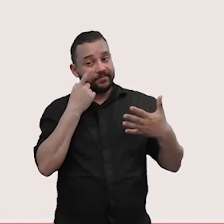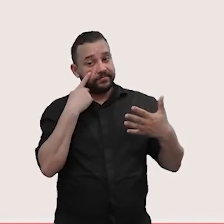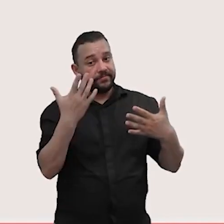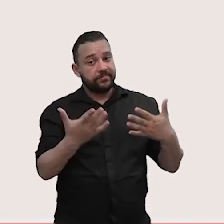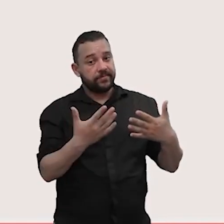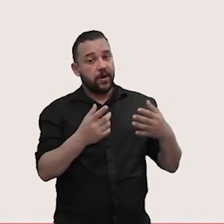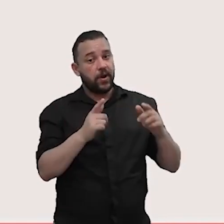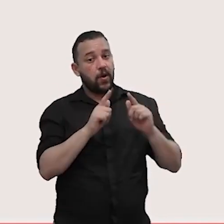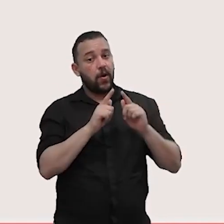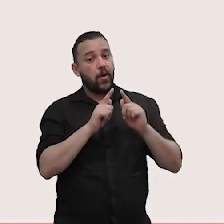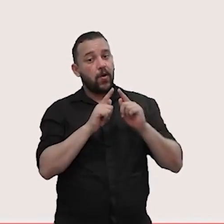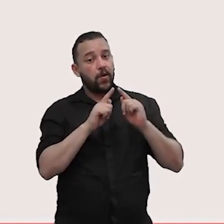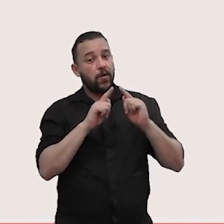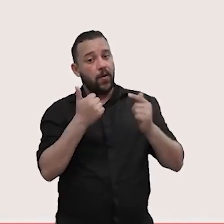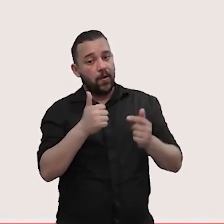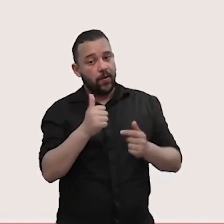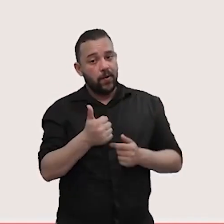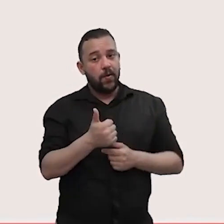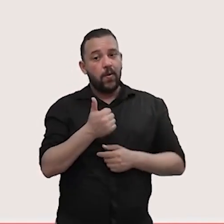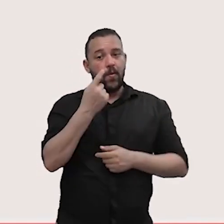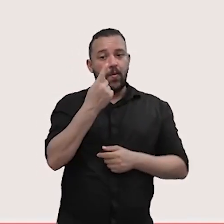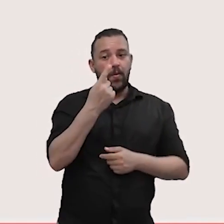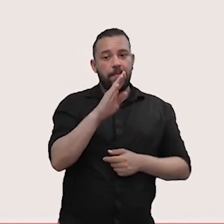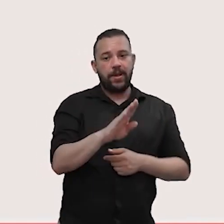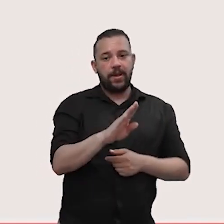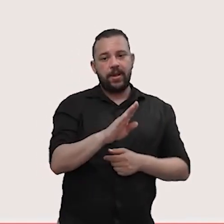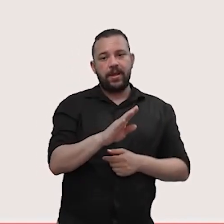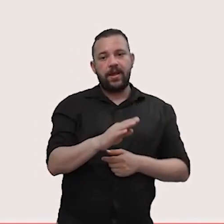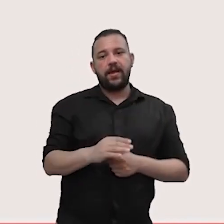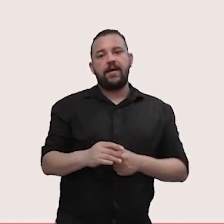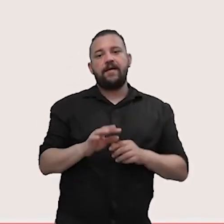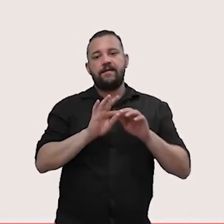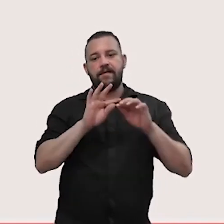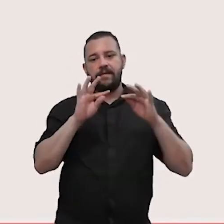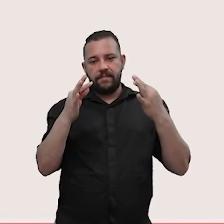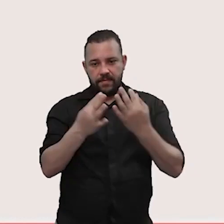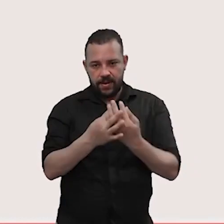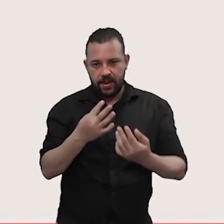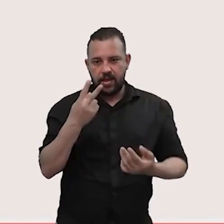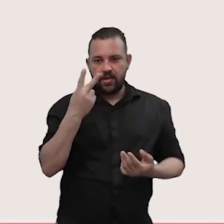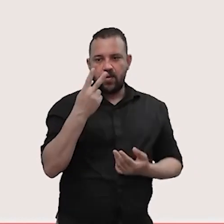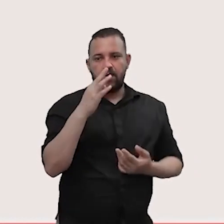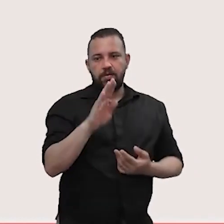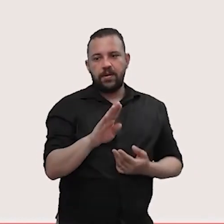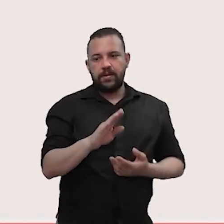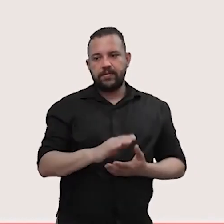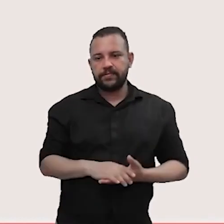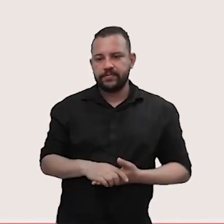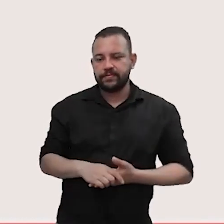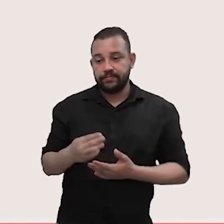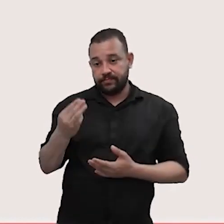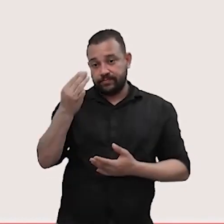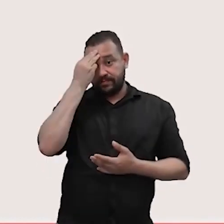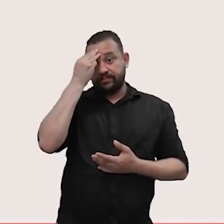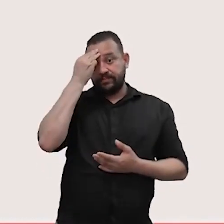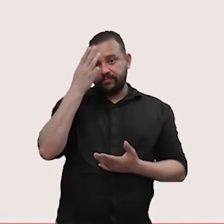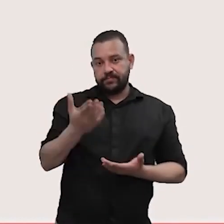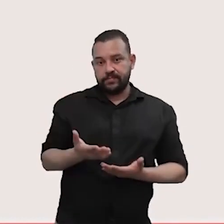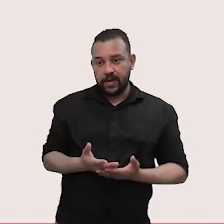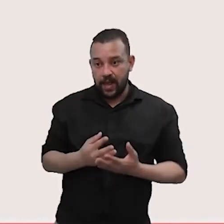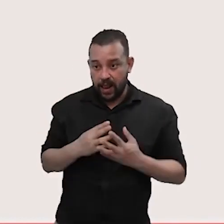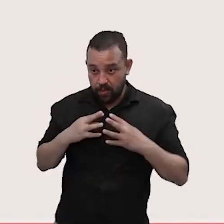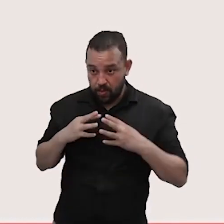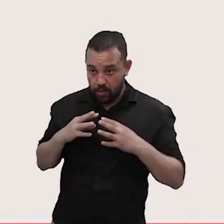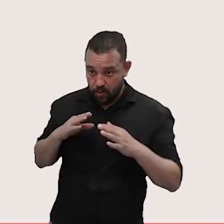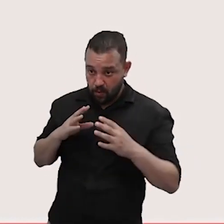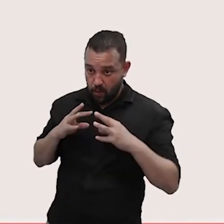1B. O grupo 12, 2B. Tá? Tranquilidade? Então grava isso. Lá no finalzinho. Grupo 11,